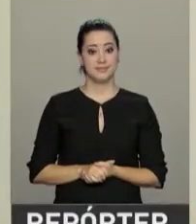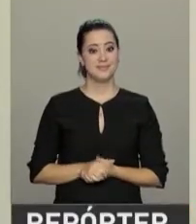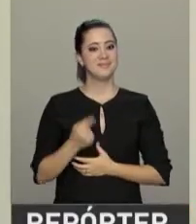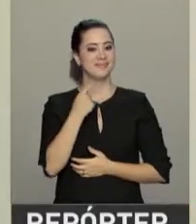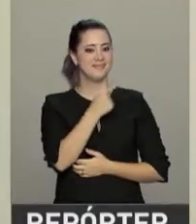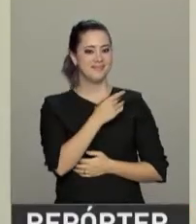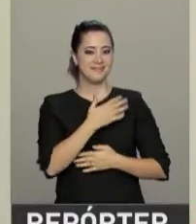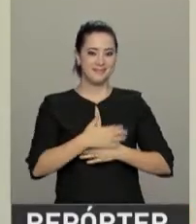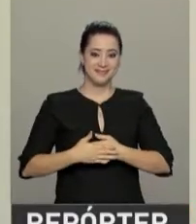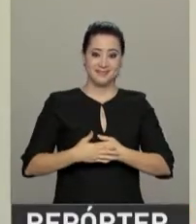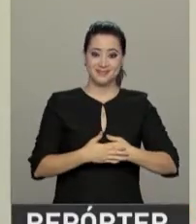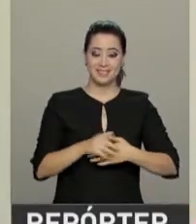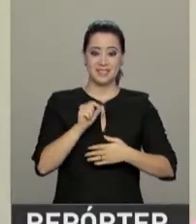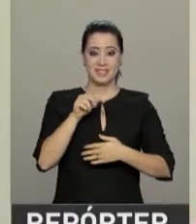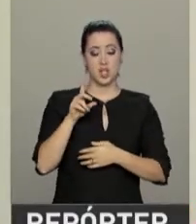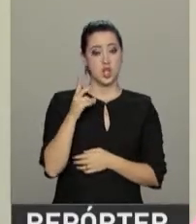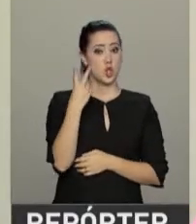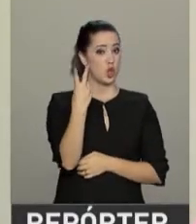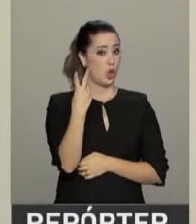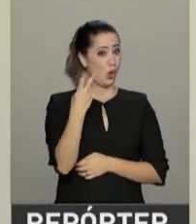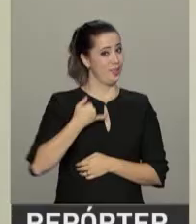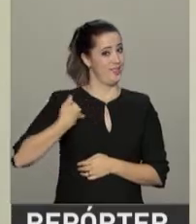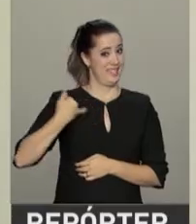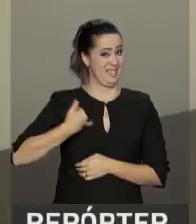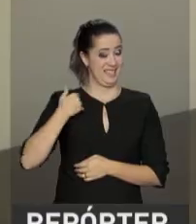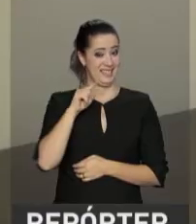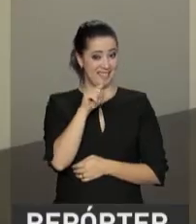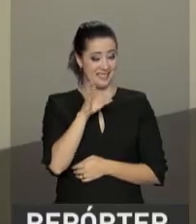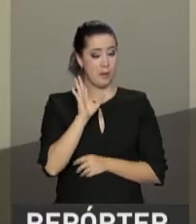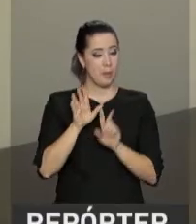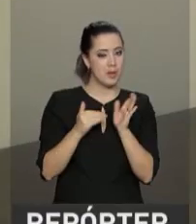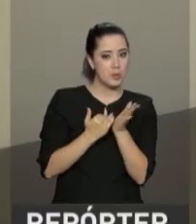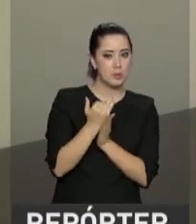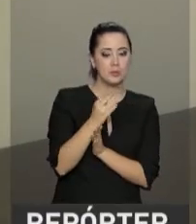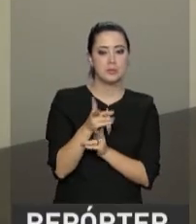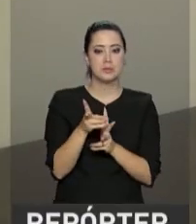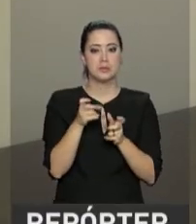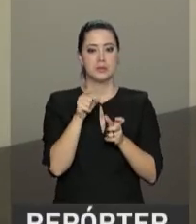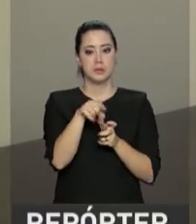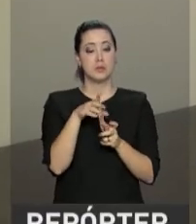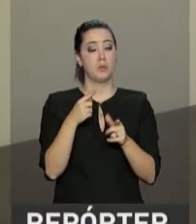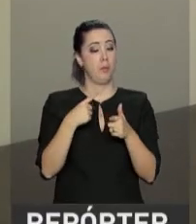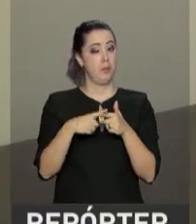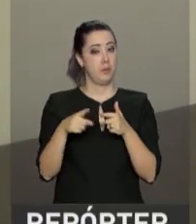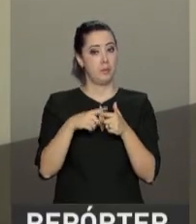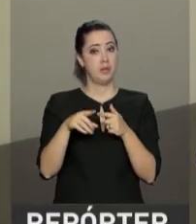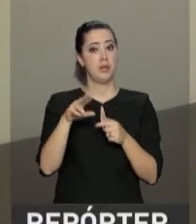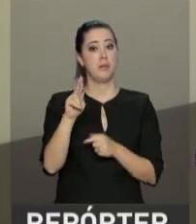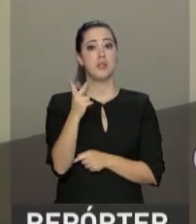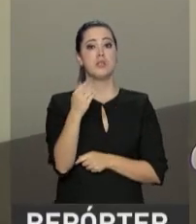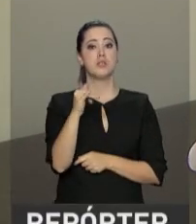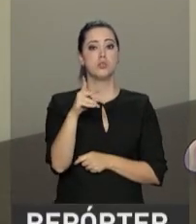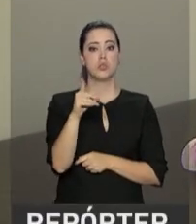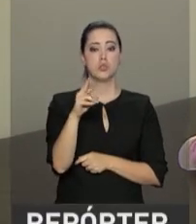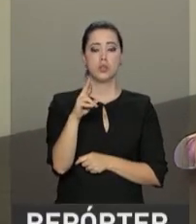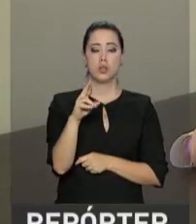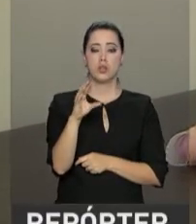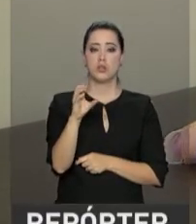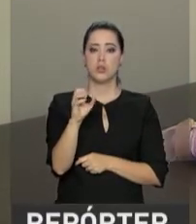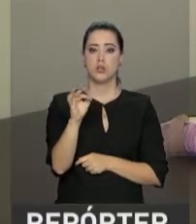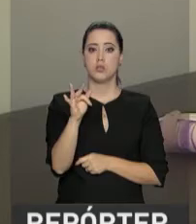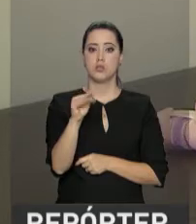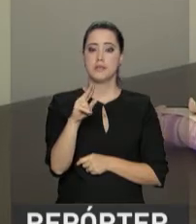esta é externo ela tem apenas 2 aninhos mas desde o diagnóstico de hidrocefalia as idas ao hospital da criança